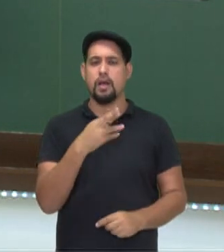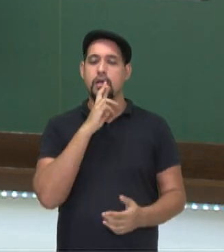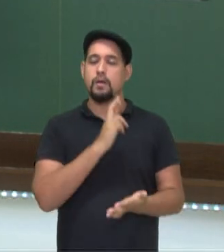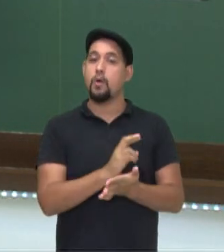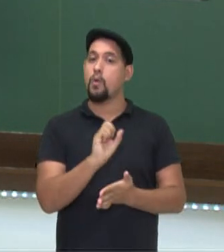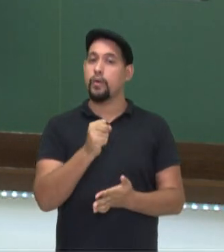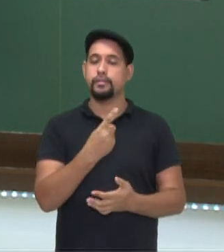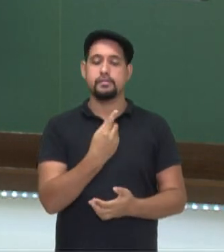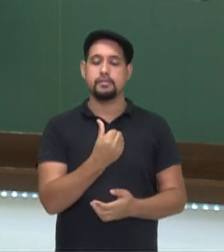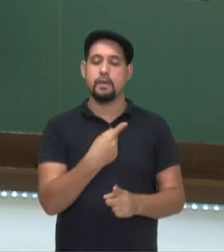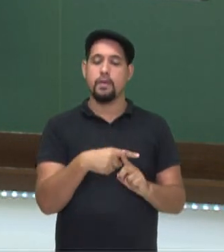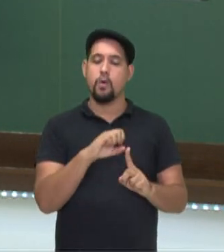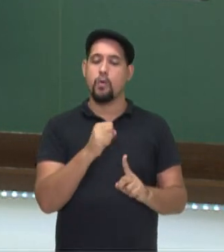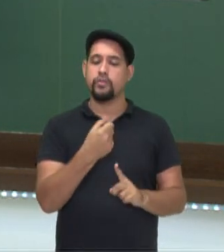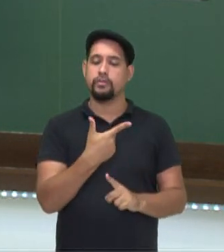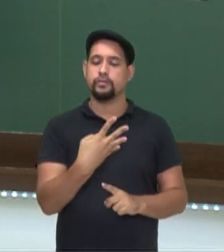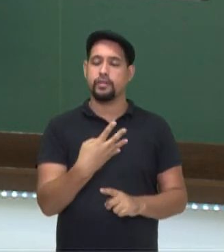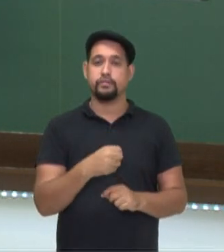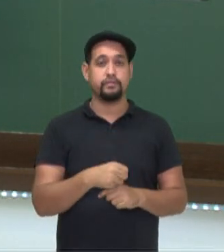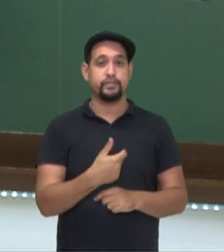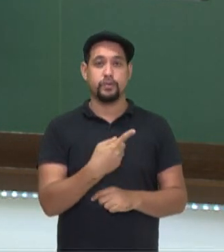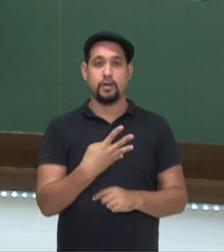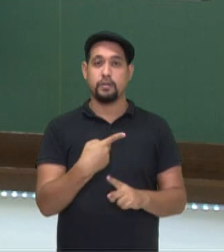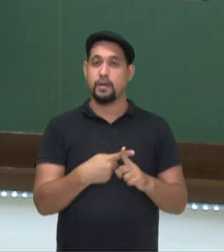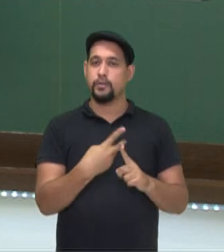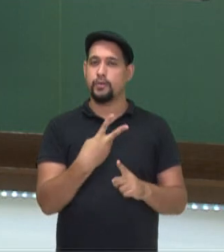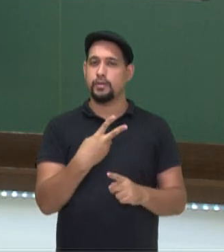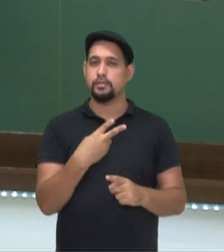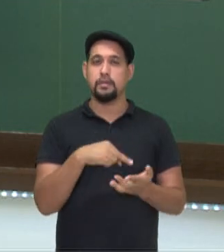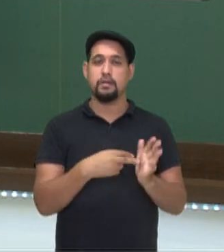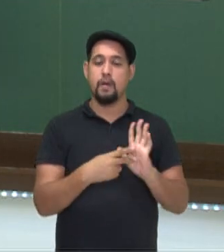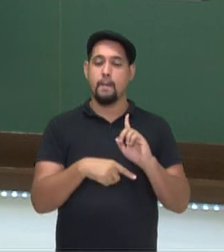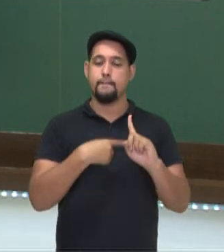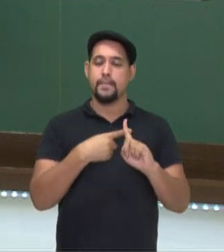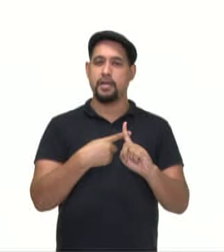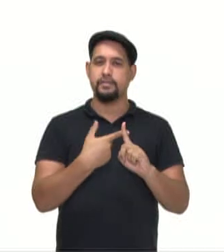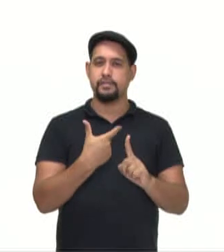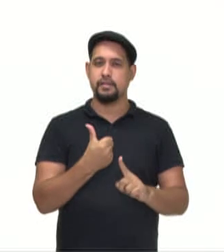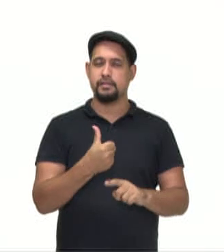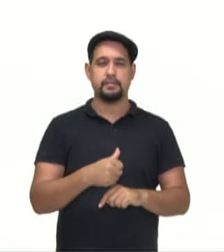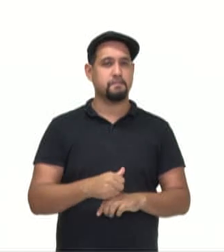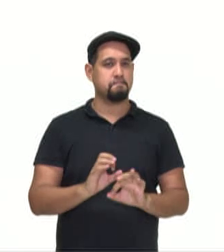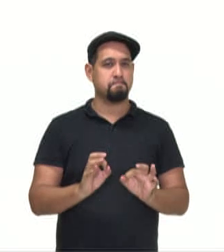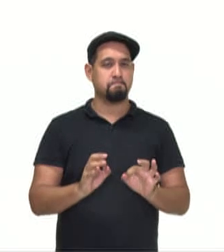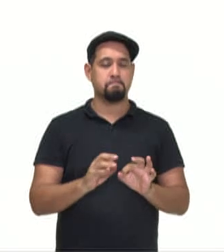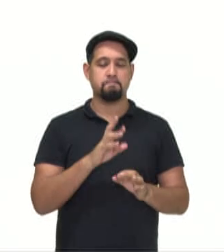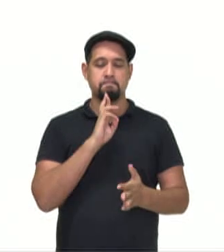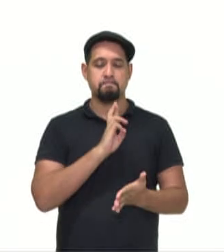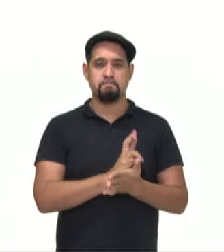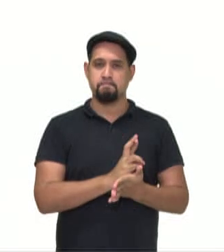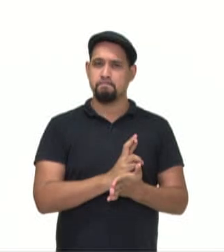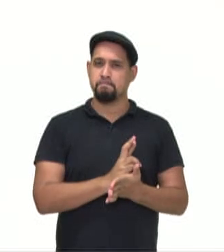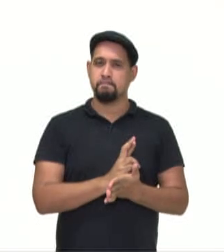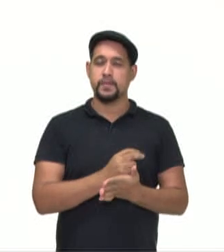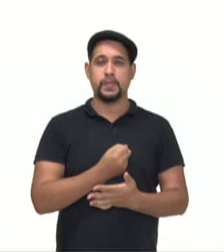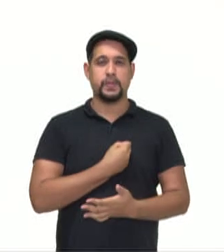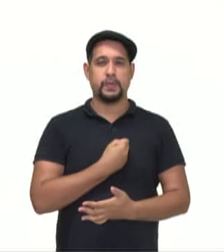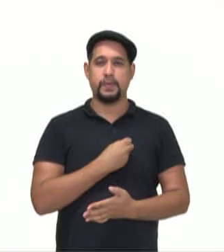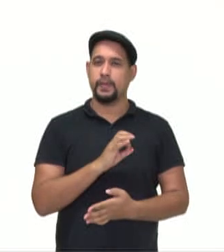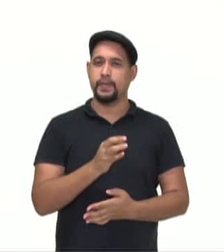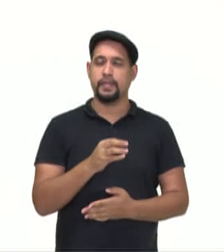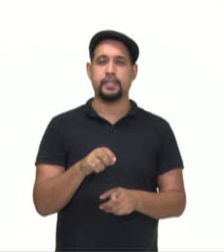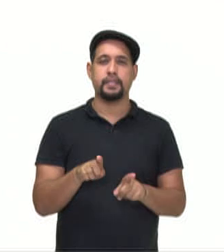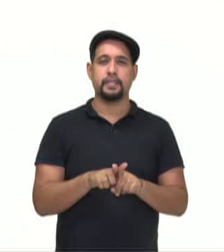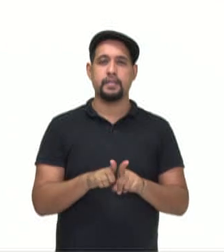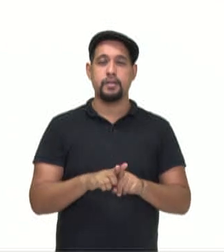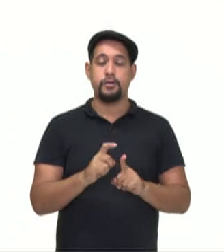16 mais 8 é 24, e 24 mais 2 é mais 26. Então tá aí a resolução da minha expressão algébrica